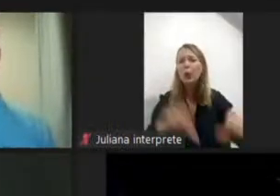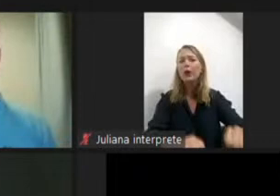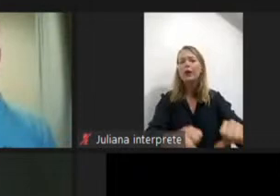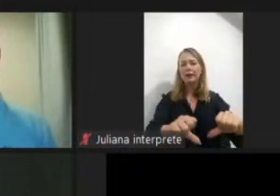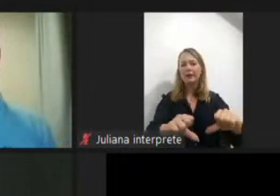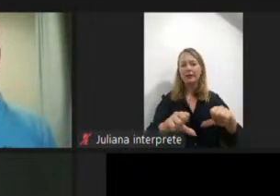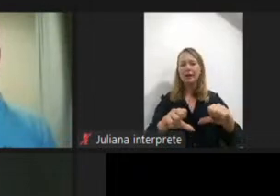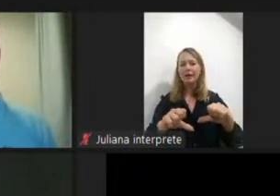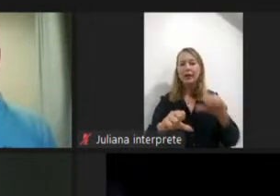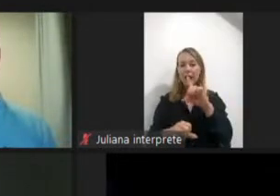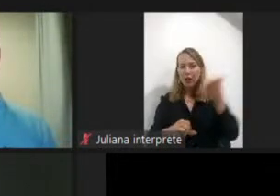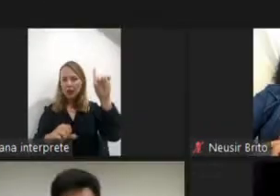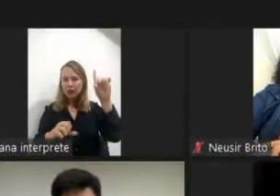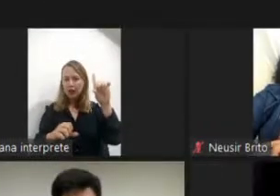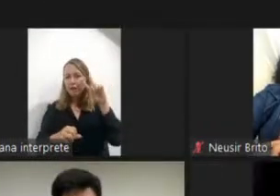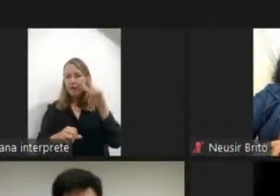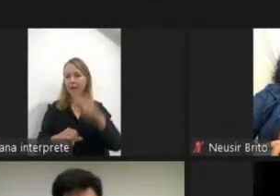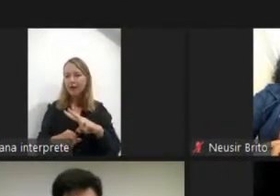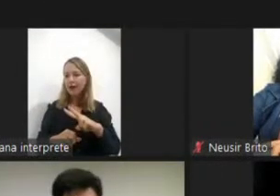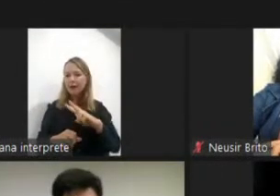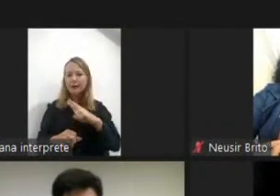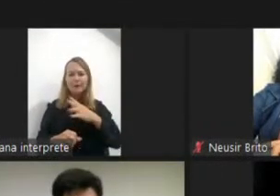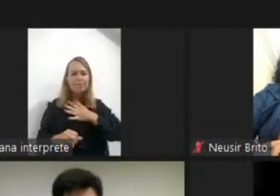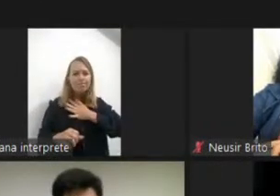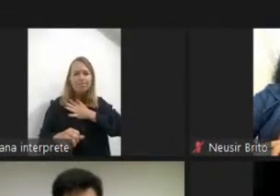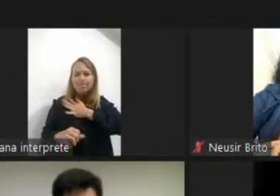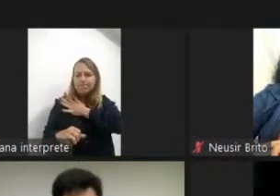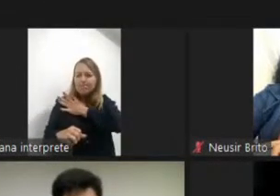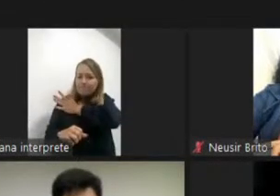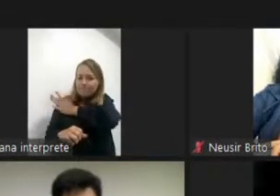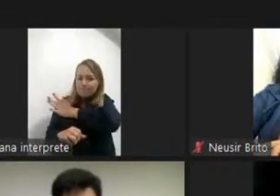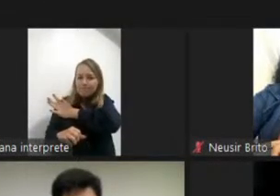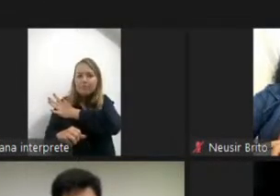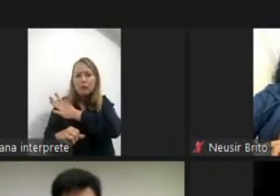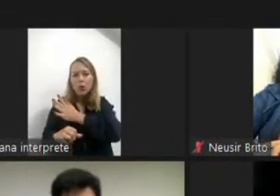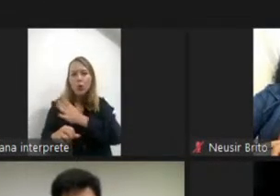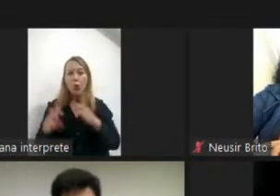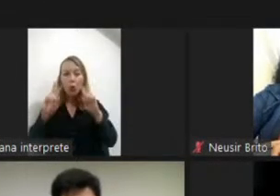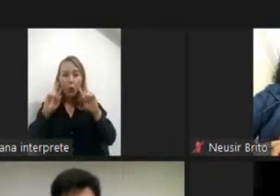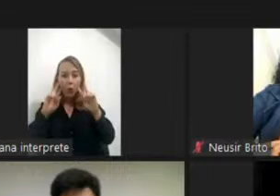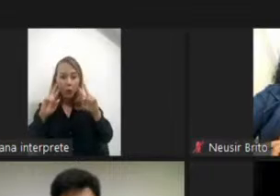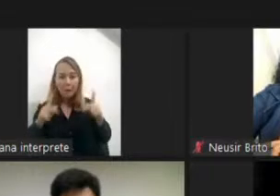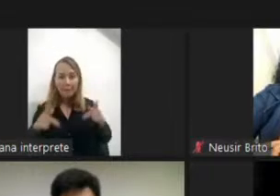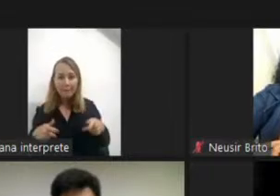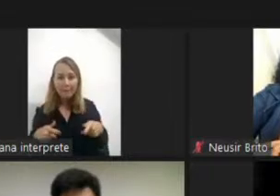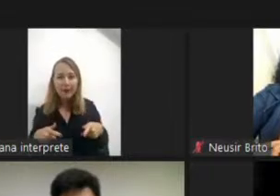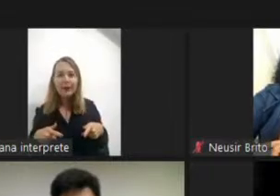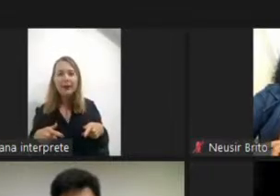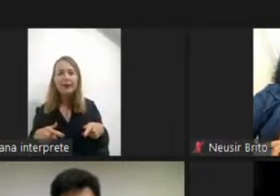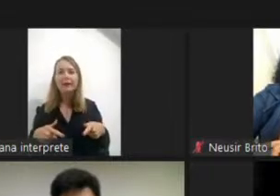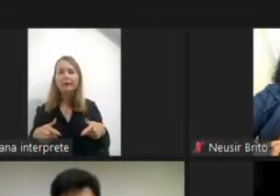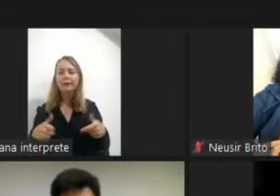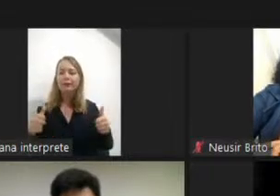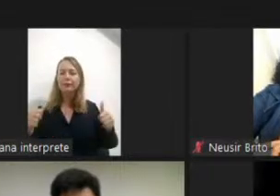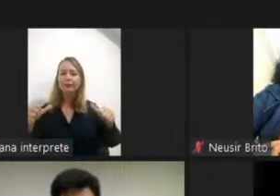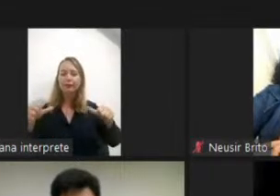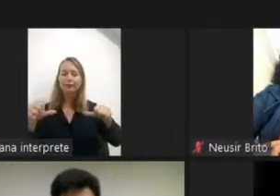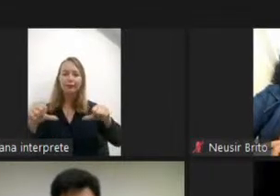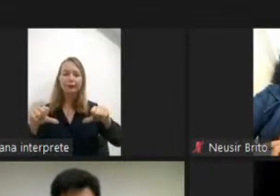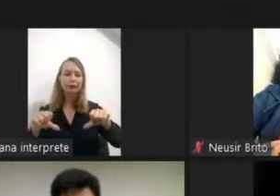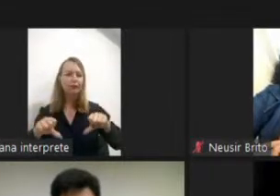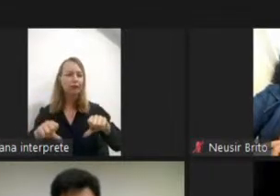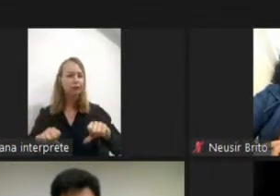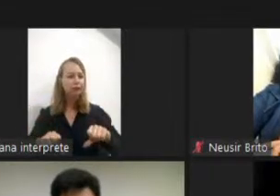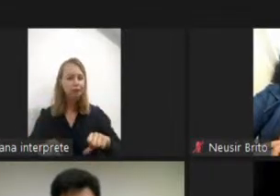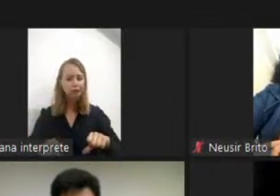se agradando disso. O gênero humano tem decaído constantemente em seu comportamento. Nós temos